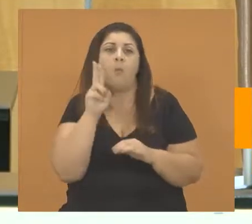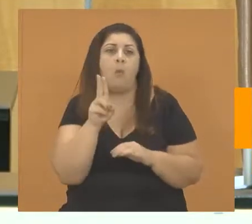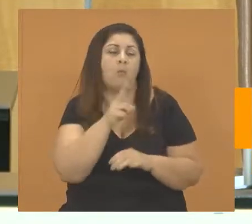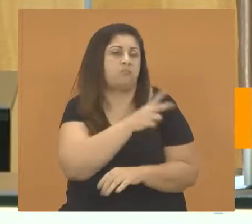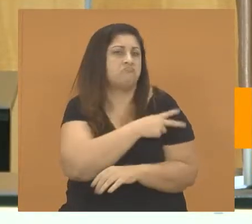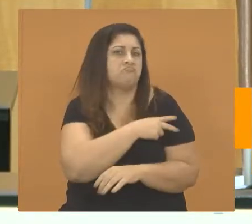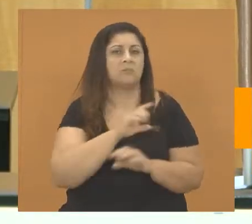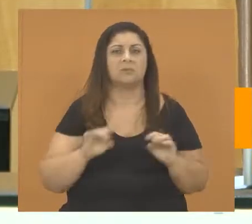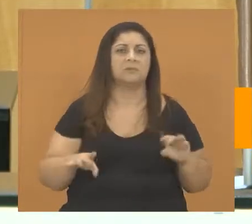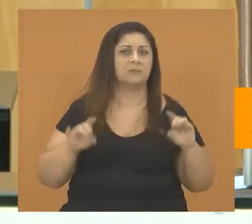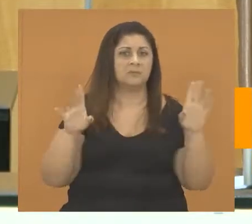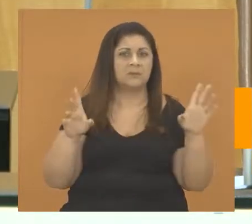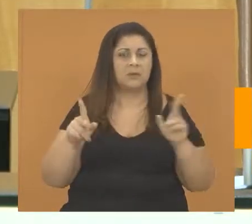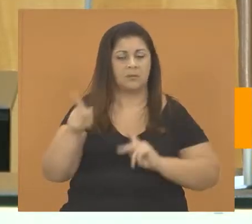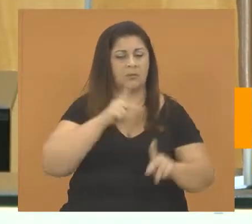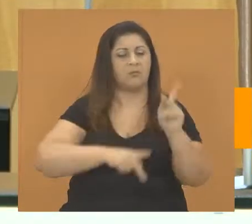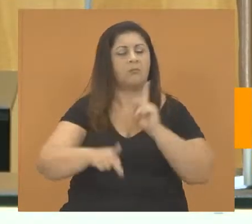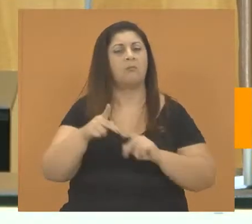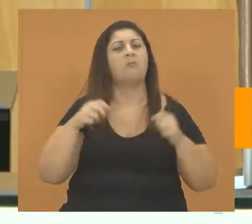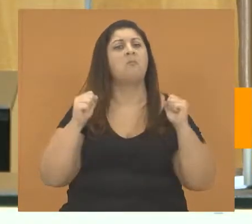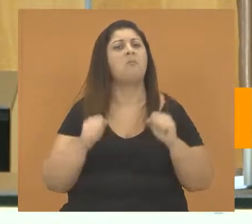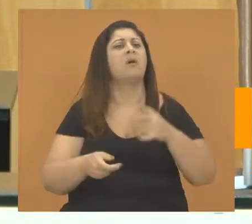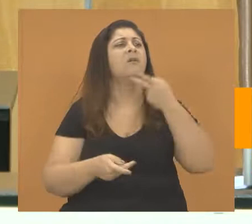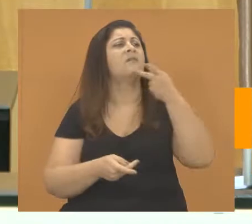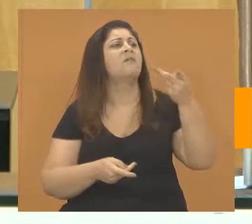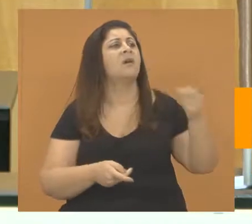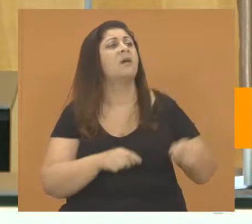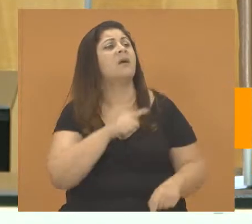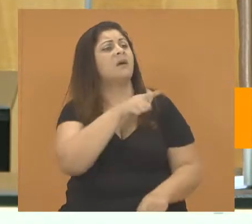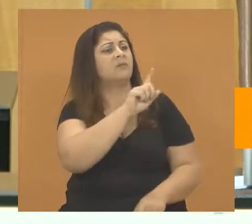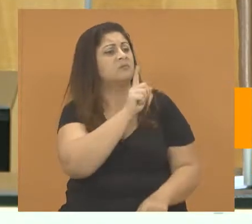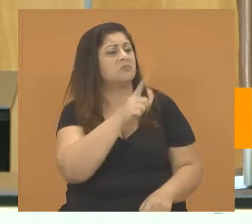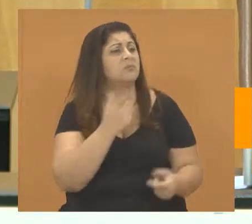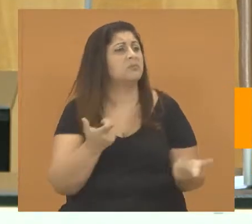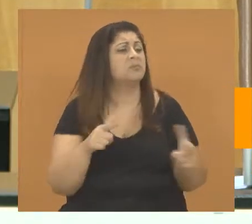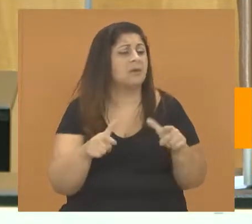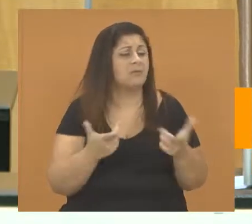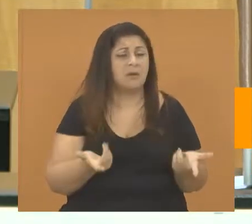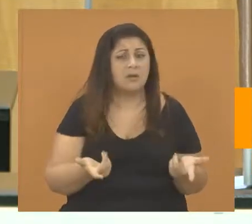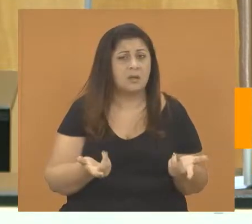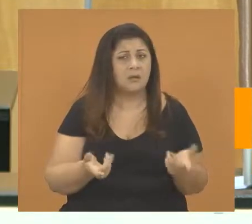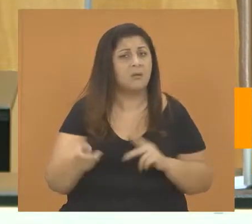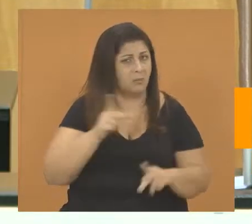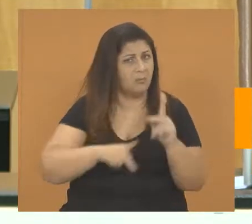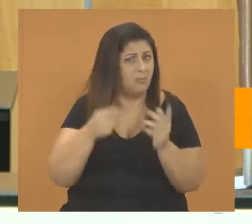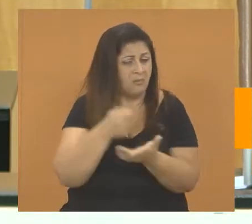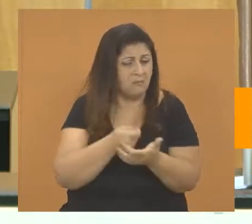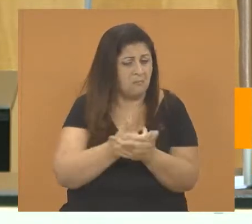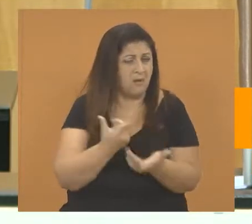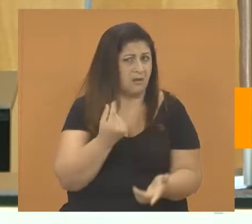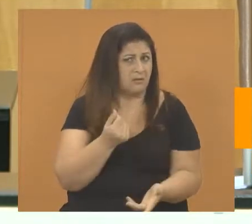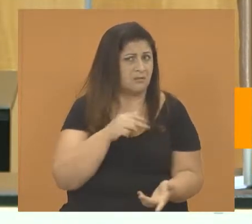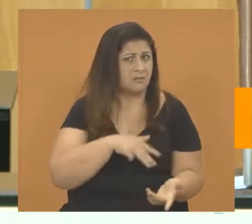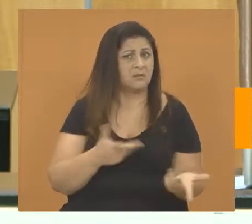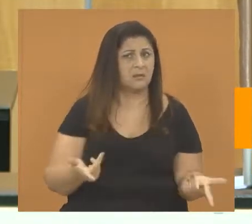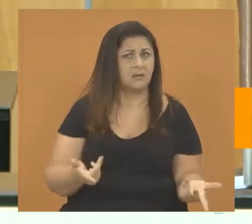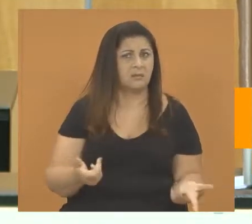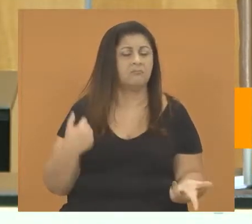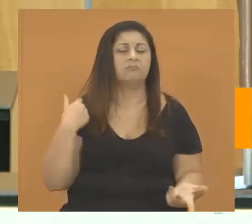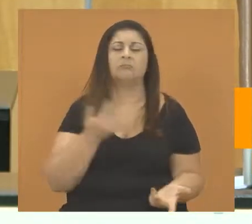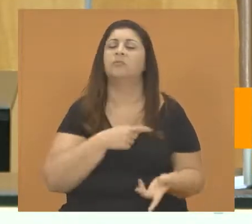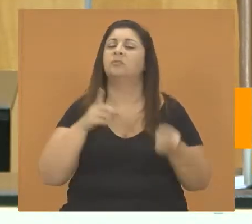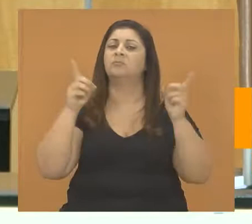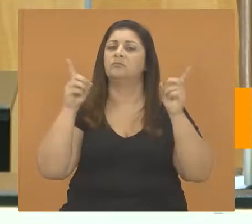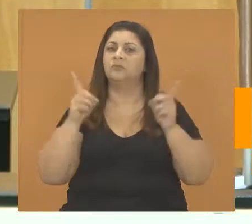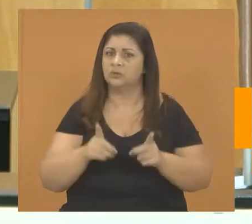efetivo o povo tem direito de renunciar se está cumprindo o horário porque o povo está pagando então é direito de vocês